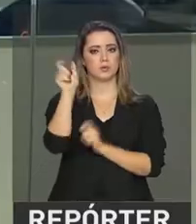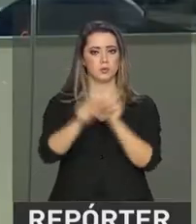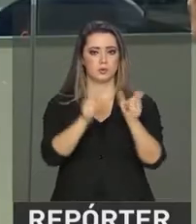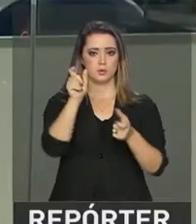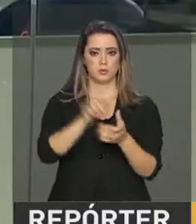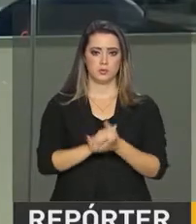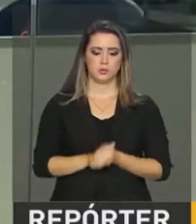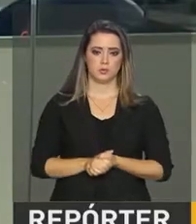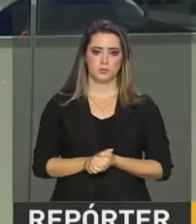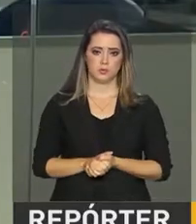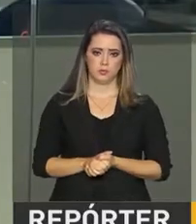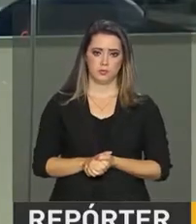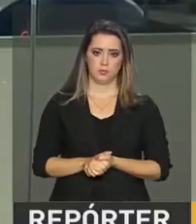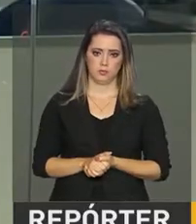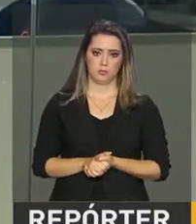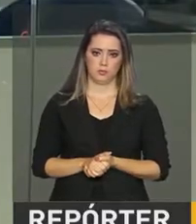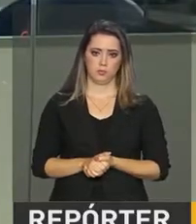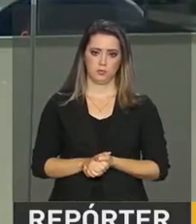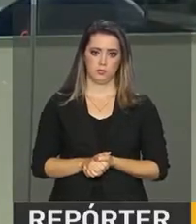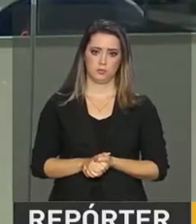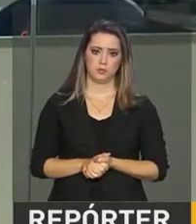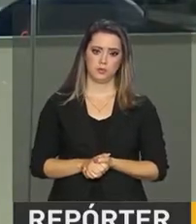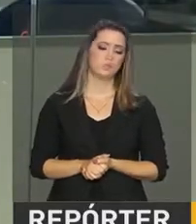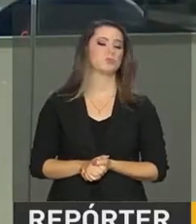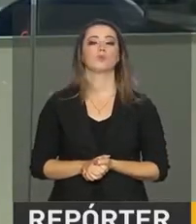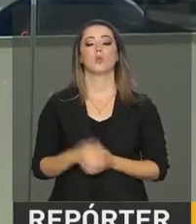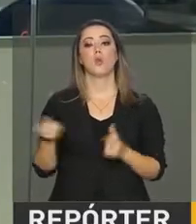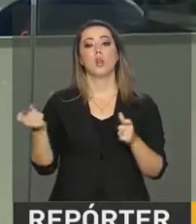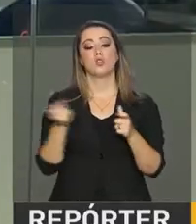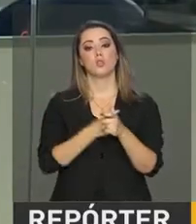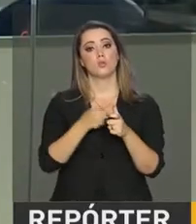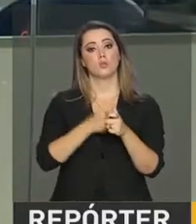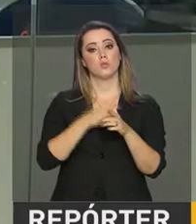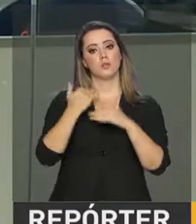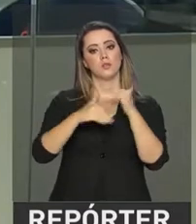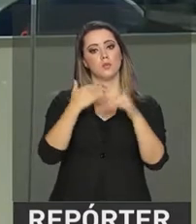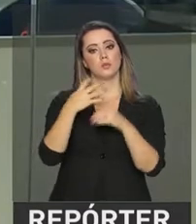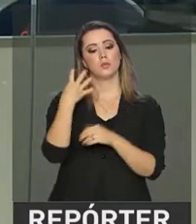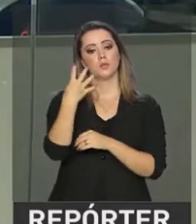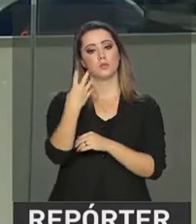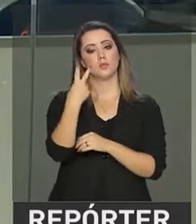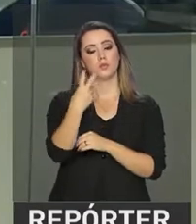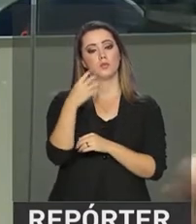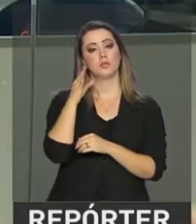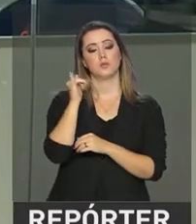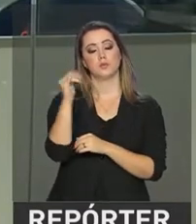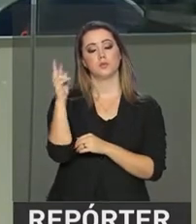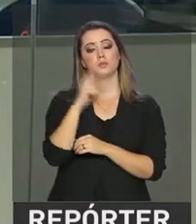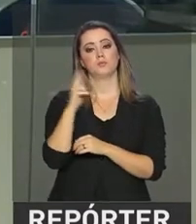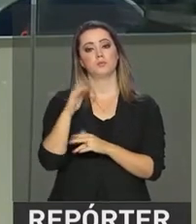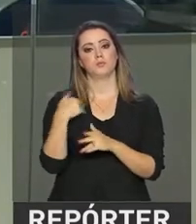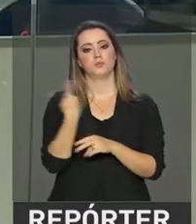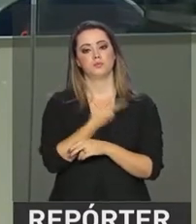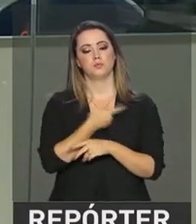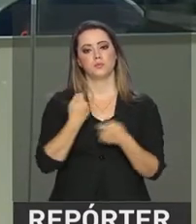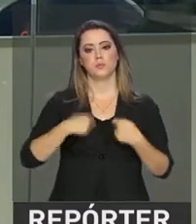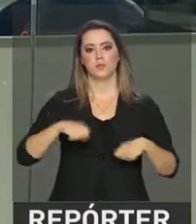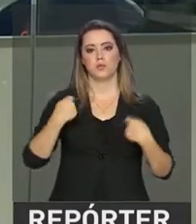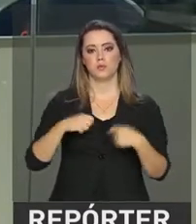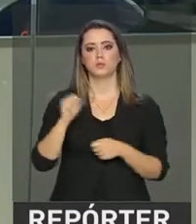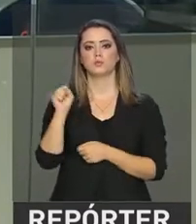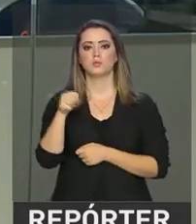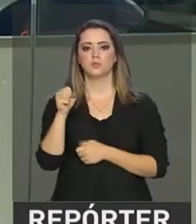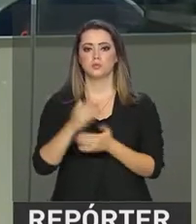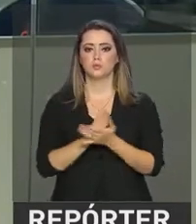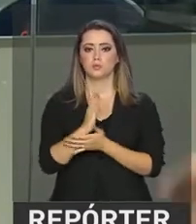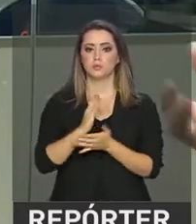Só o déficit dela aumentou em 42 bilhões, 268 foi o tamanho do déficit como um todo. Então, veja, a gente necessita sim fazer